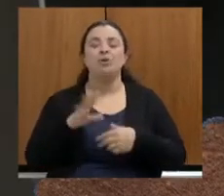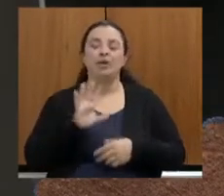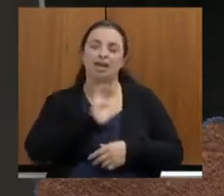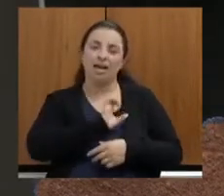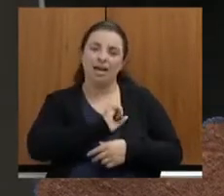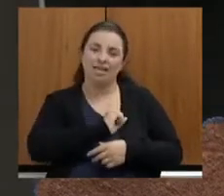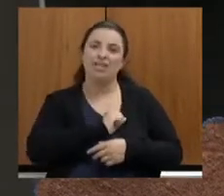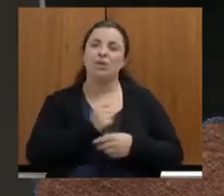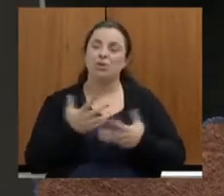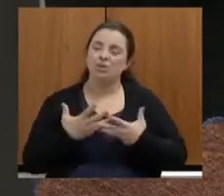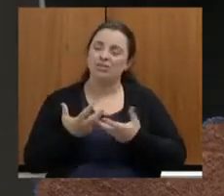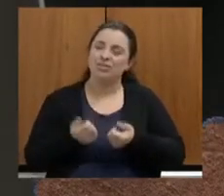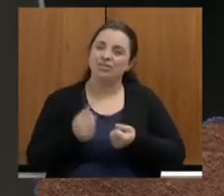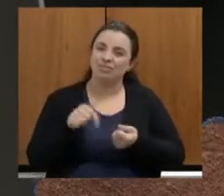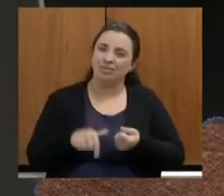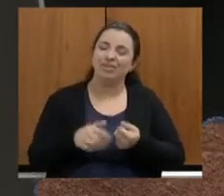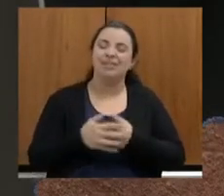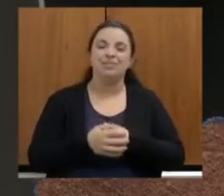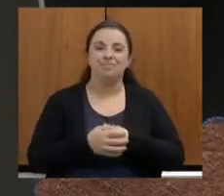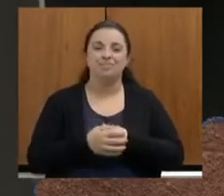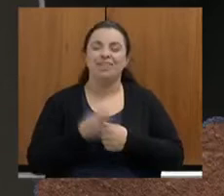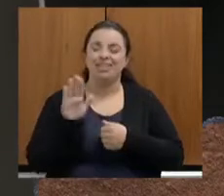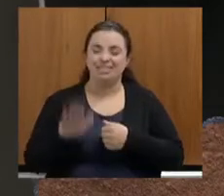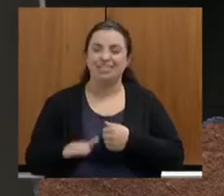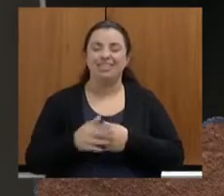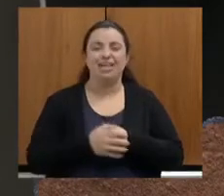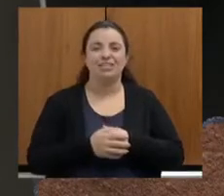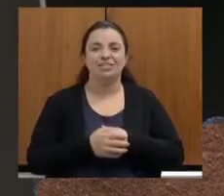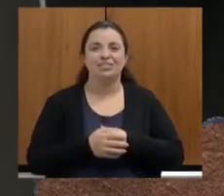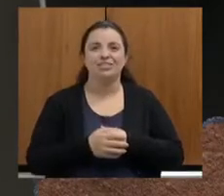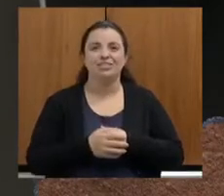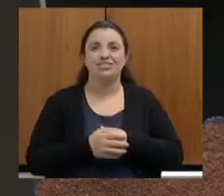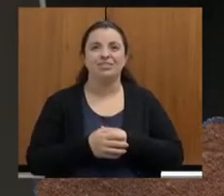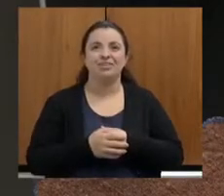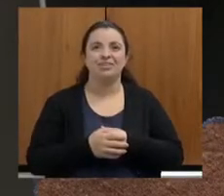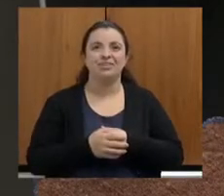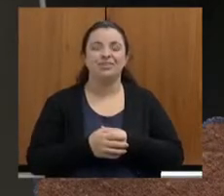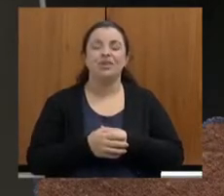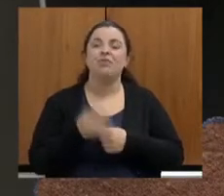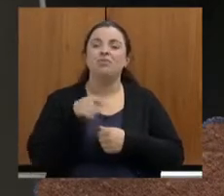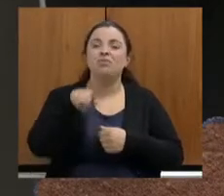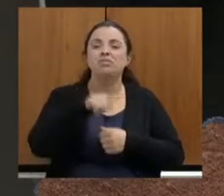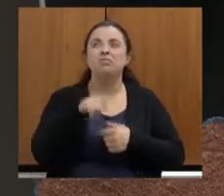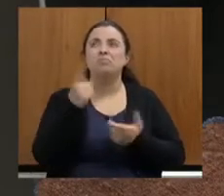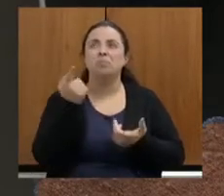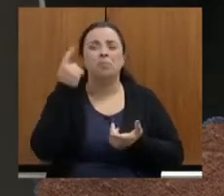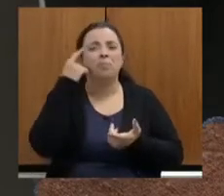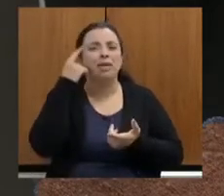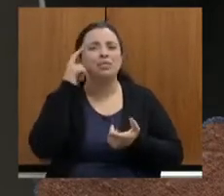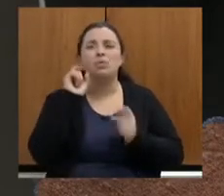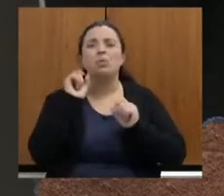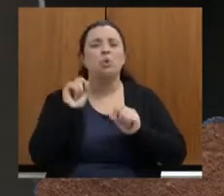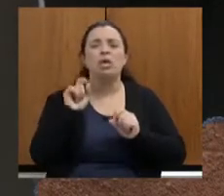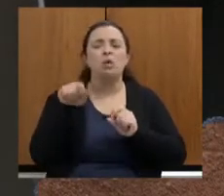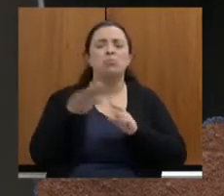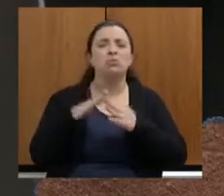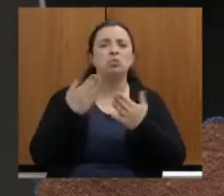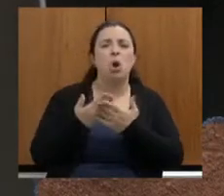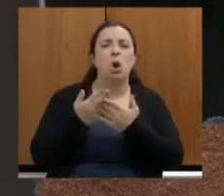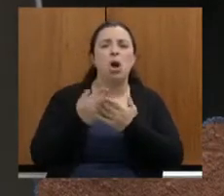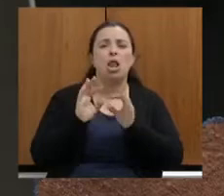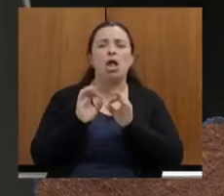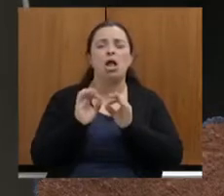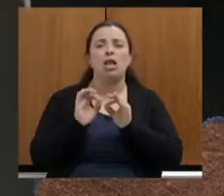passar é o conosco os senhores podem se perguntar o que uma escola tão